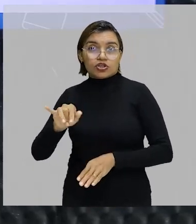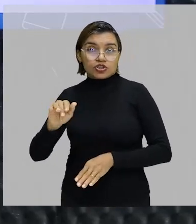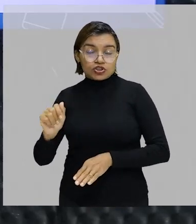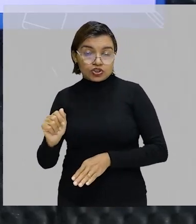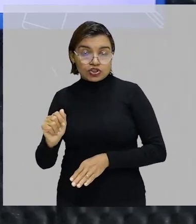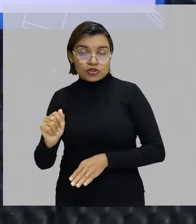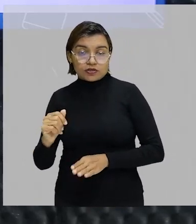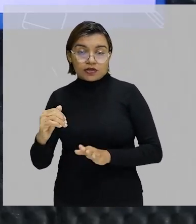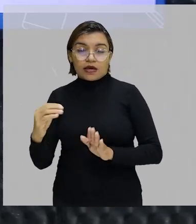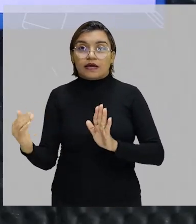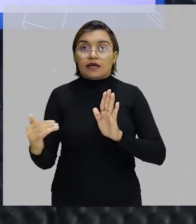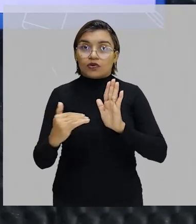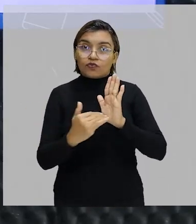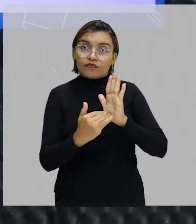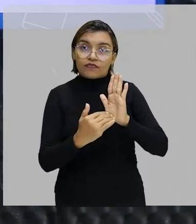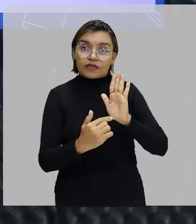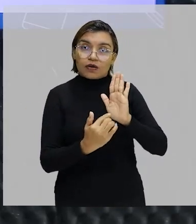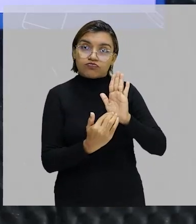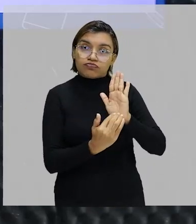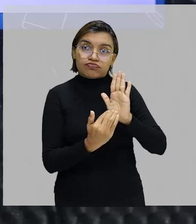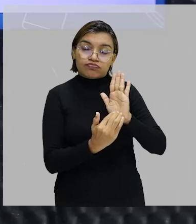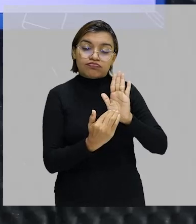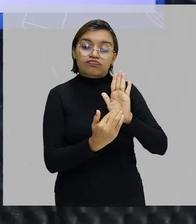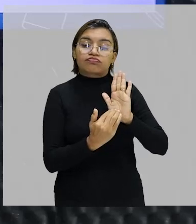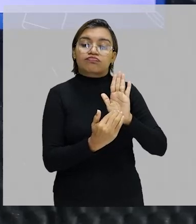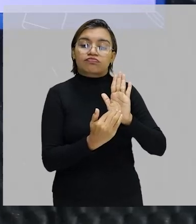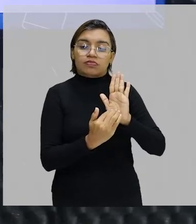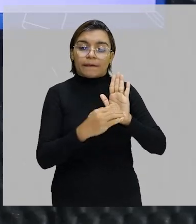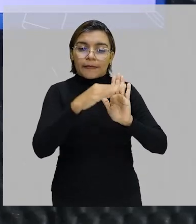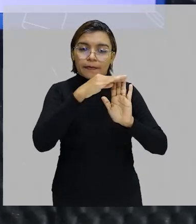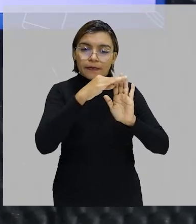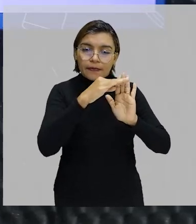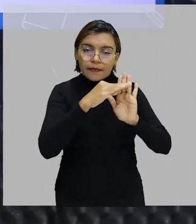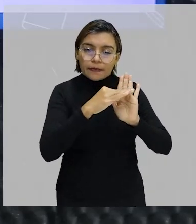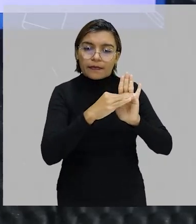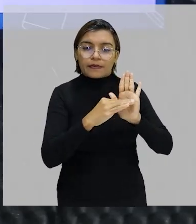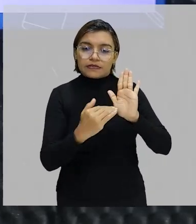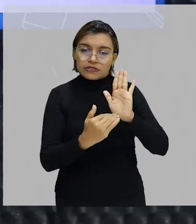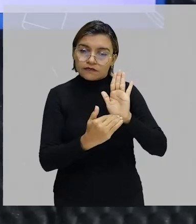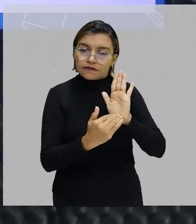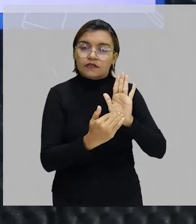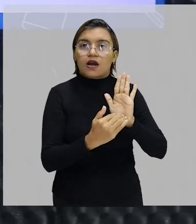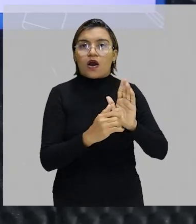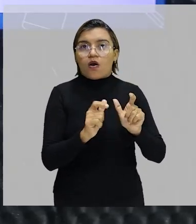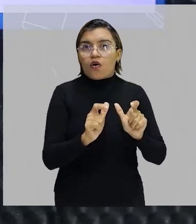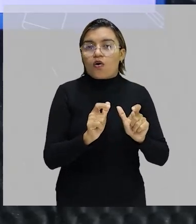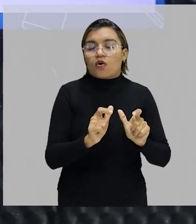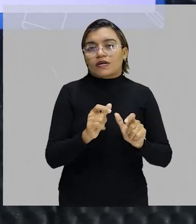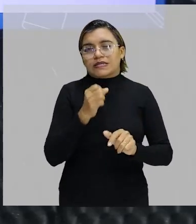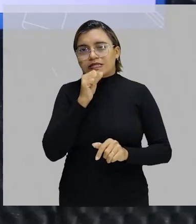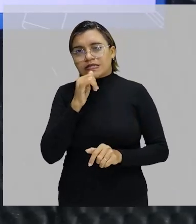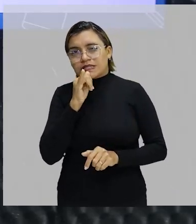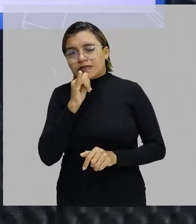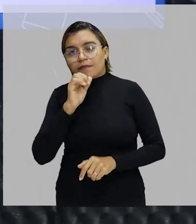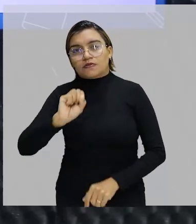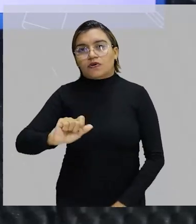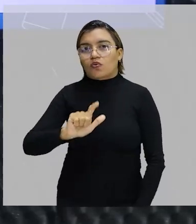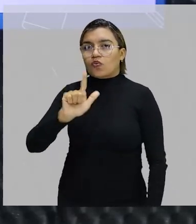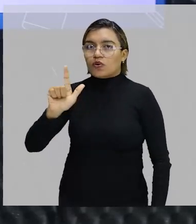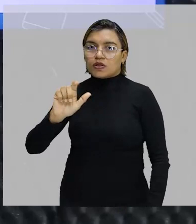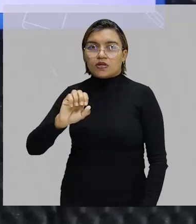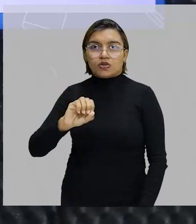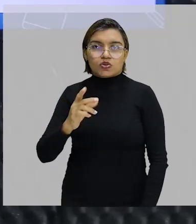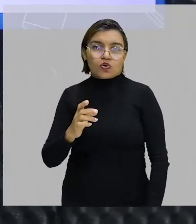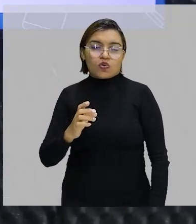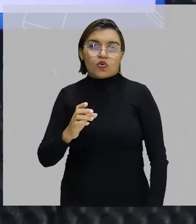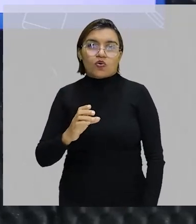importante colocar de onde é aquele requerimento, se São Luís,